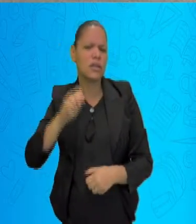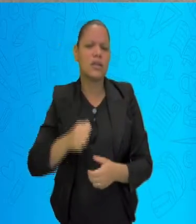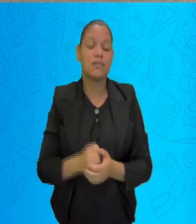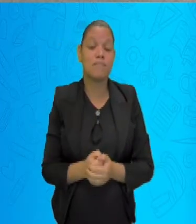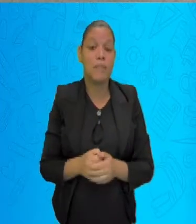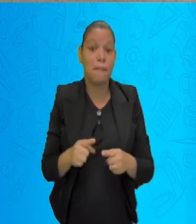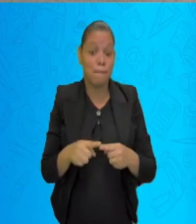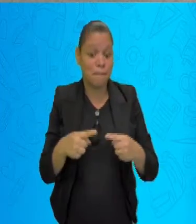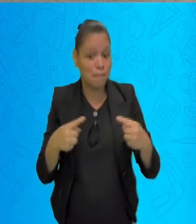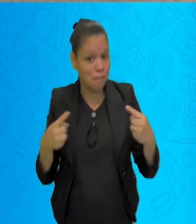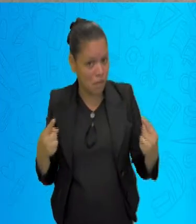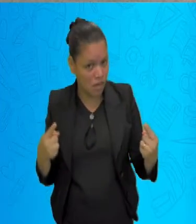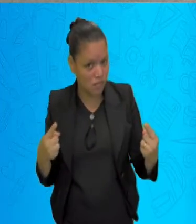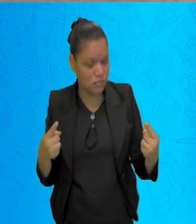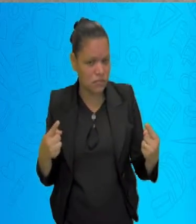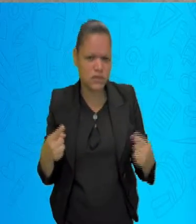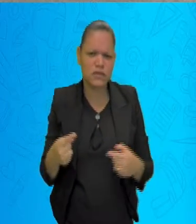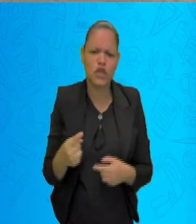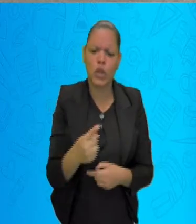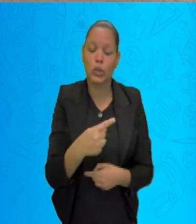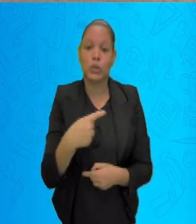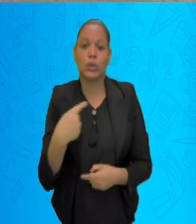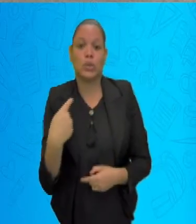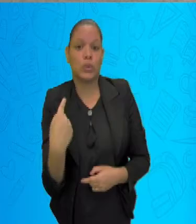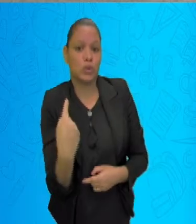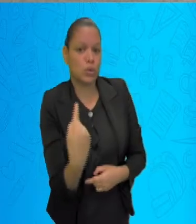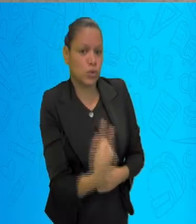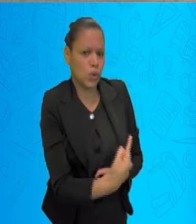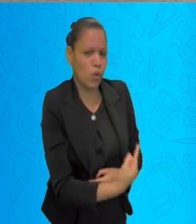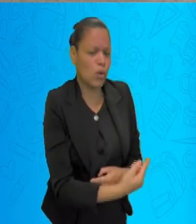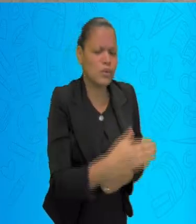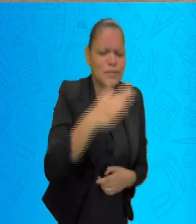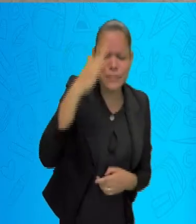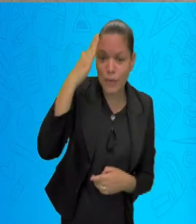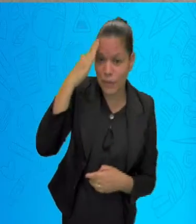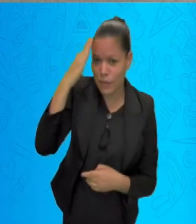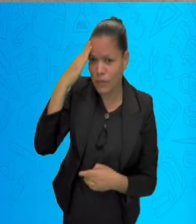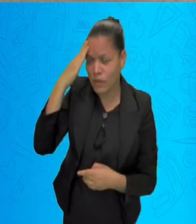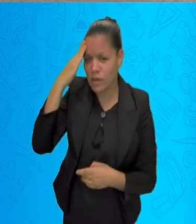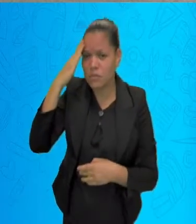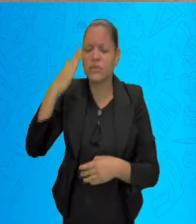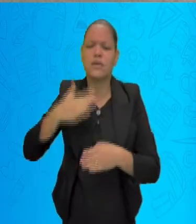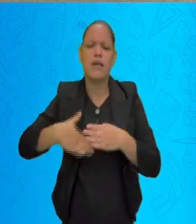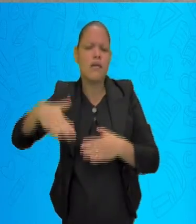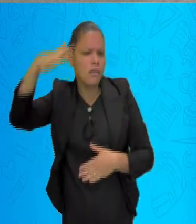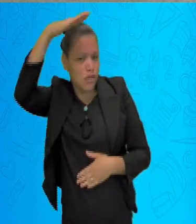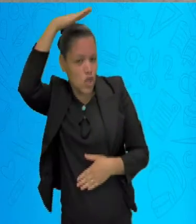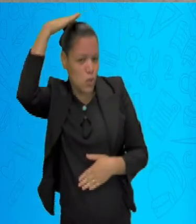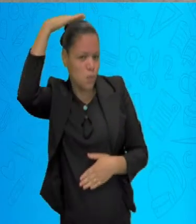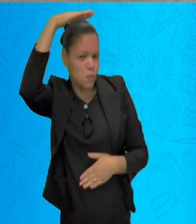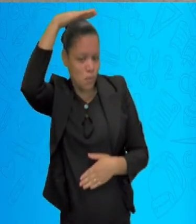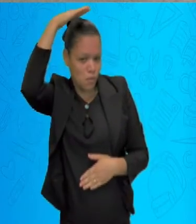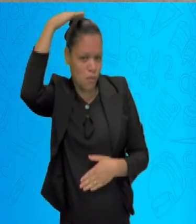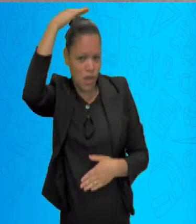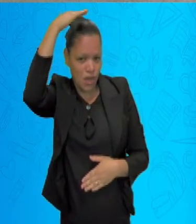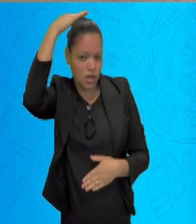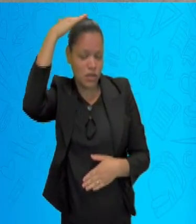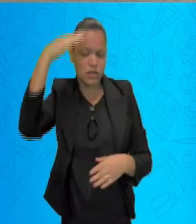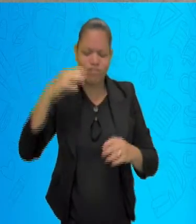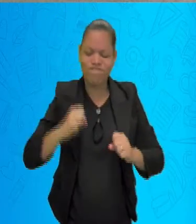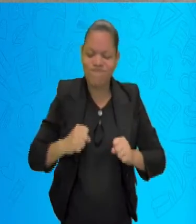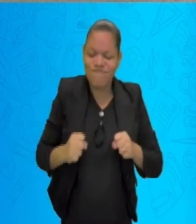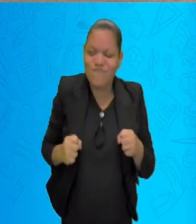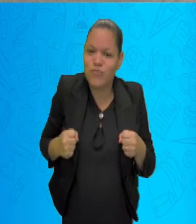aqui nós estamos em domínio, que o México estava em domínio, que era a espanhola, recebeu